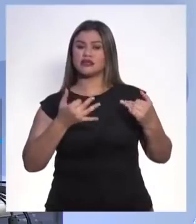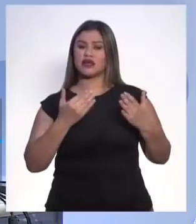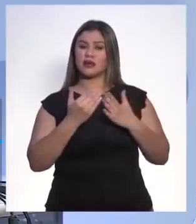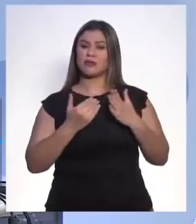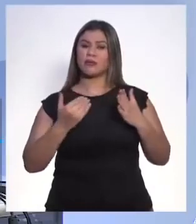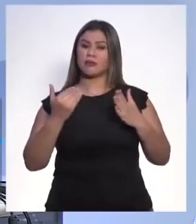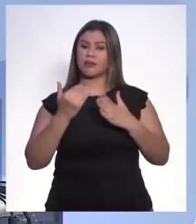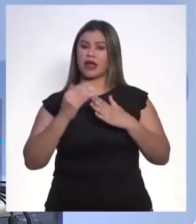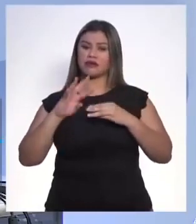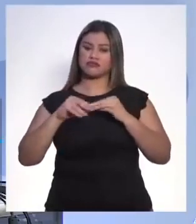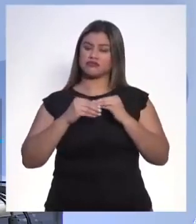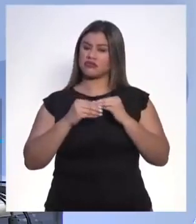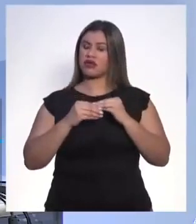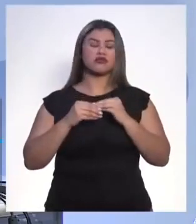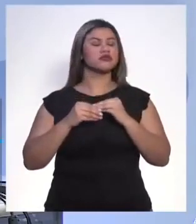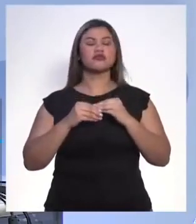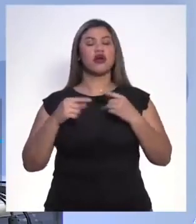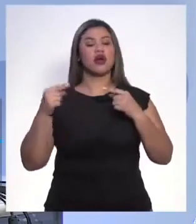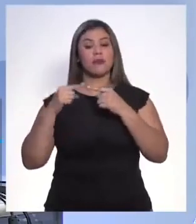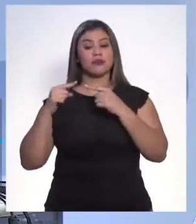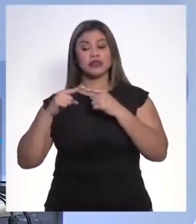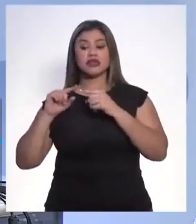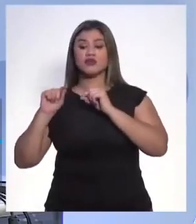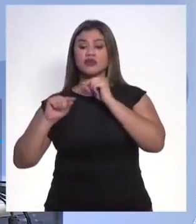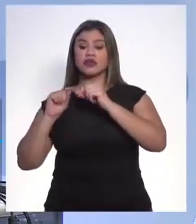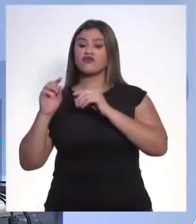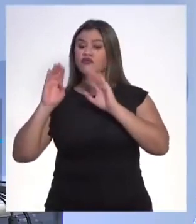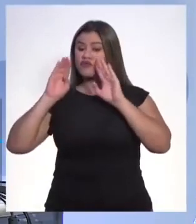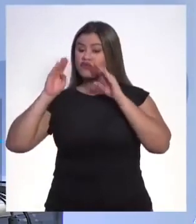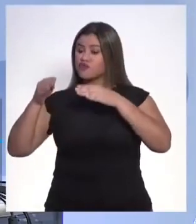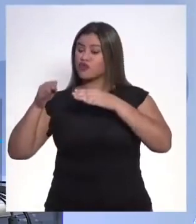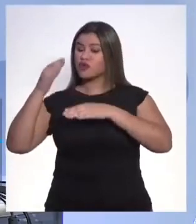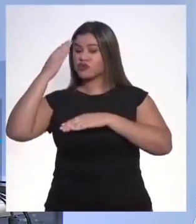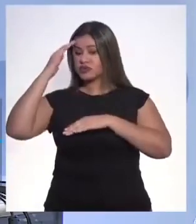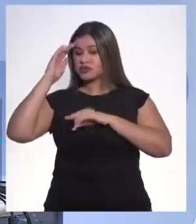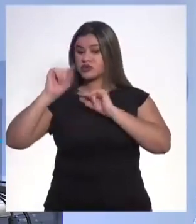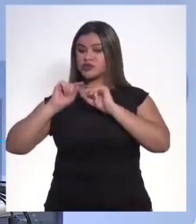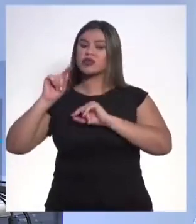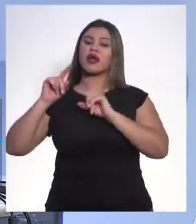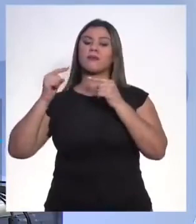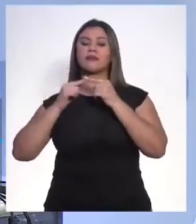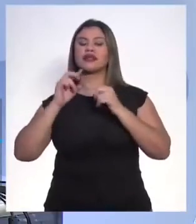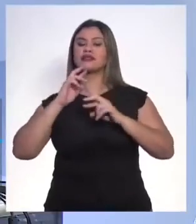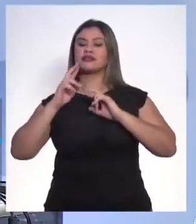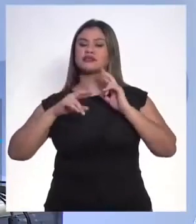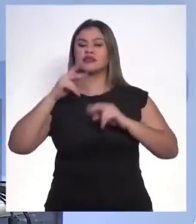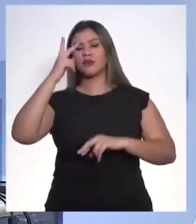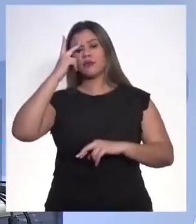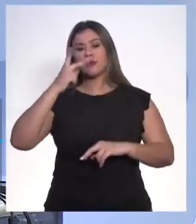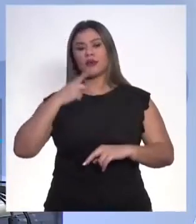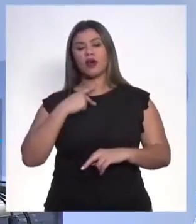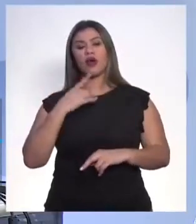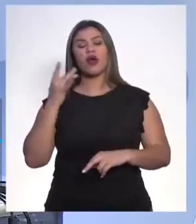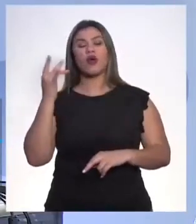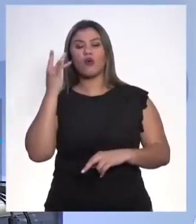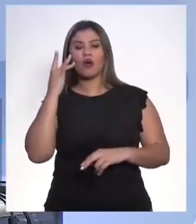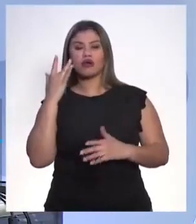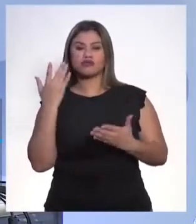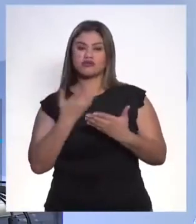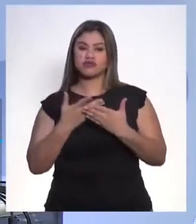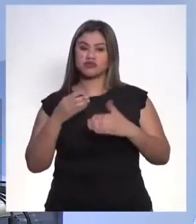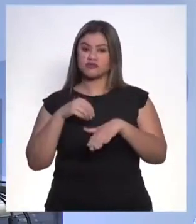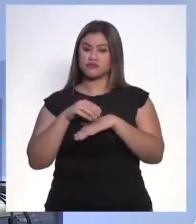dizendo em relação mesmo o que você conseguiu captar em relação ao texto. Então, seriam respostas pessoais. Eu acho que, como sugestão, vocês